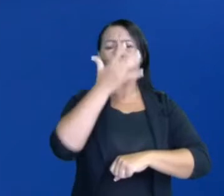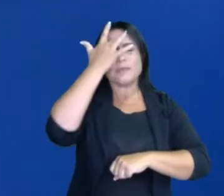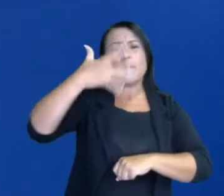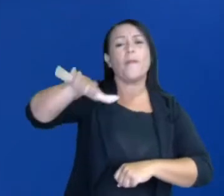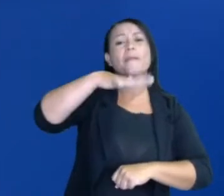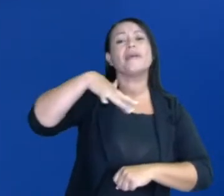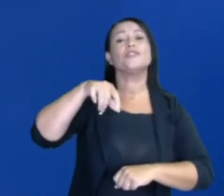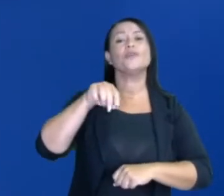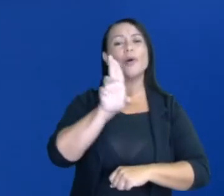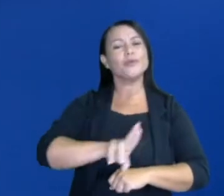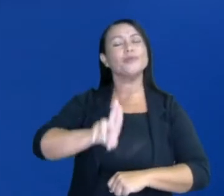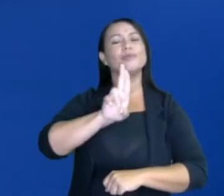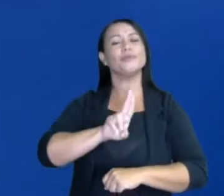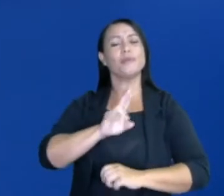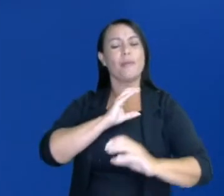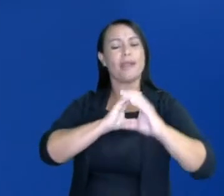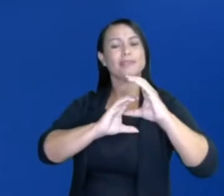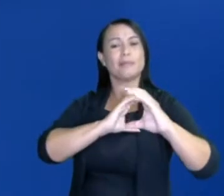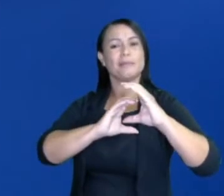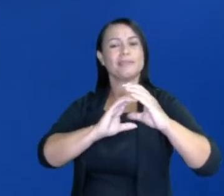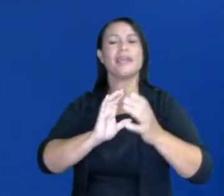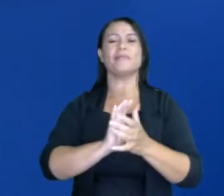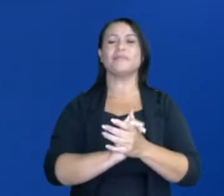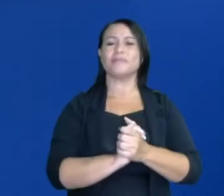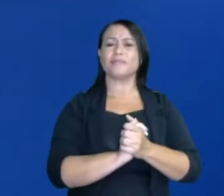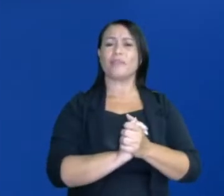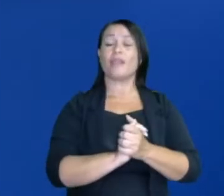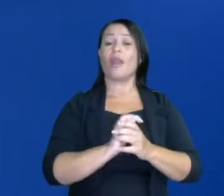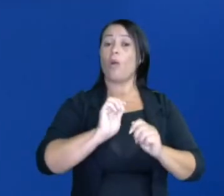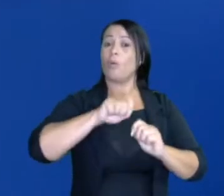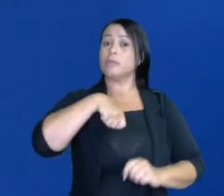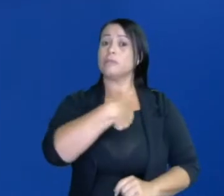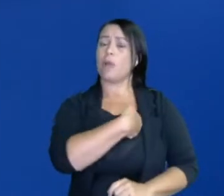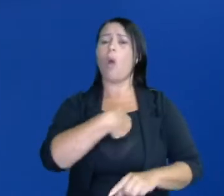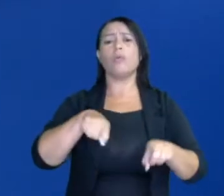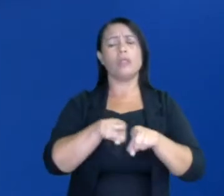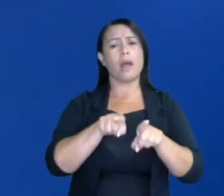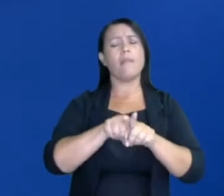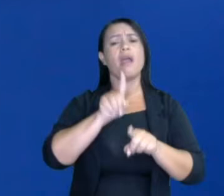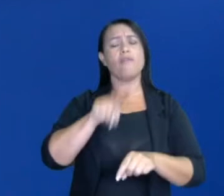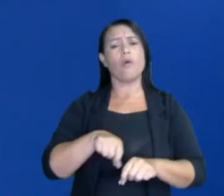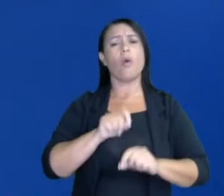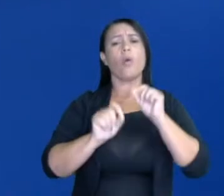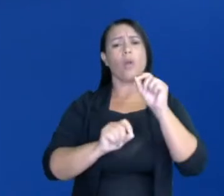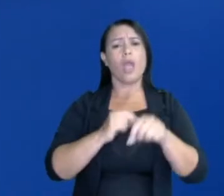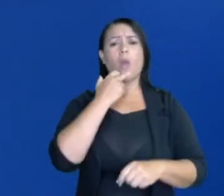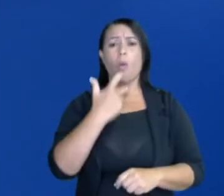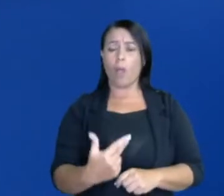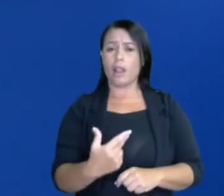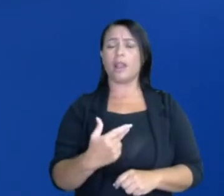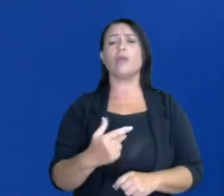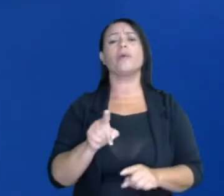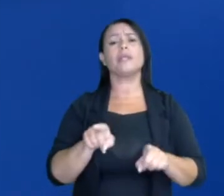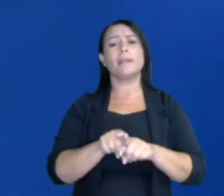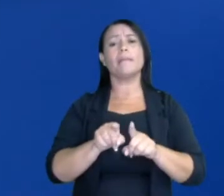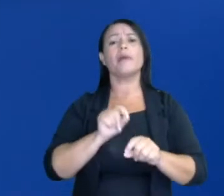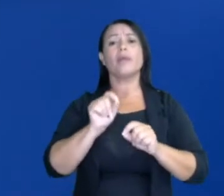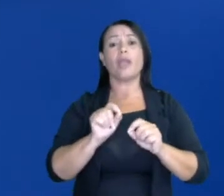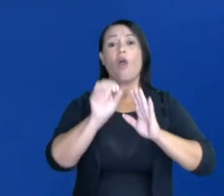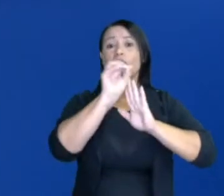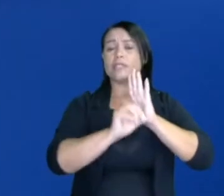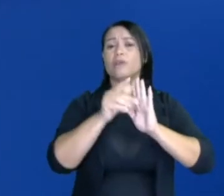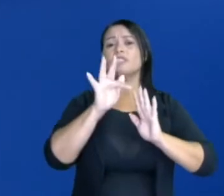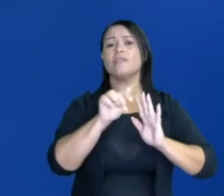seus falantes usam para se comunicar. O espanhol, ele também foi idioma oficial das Filipinas, mas hoje já